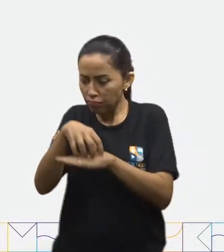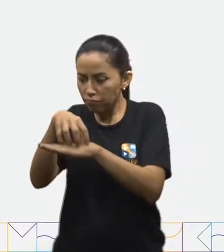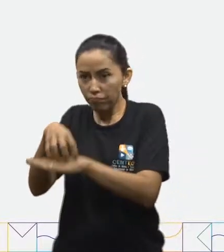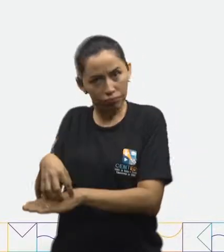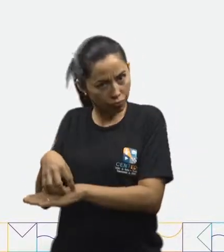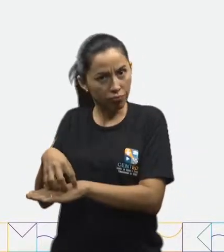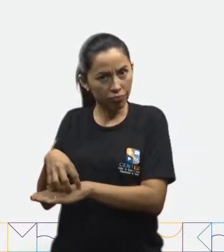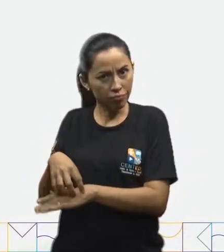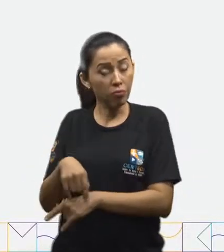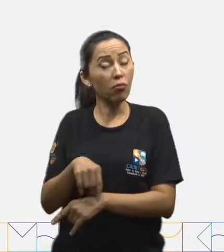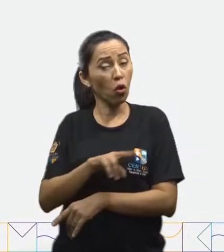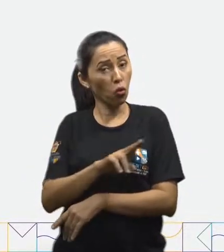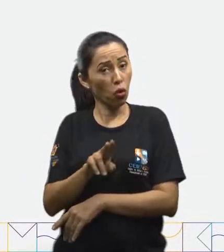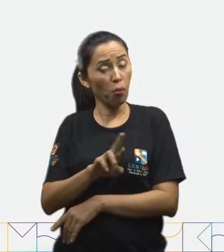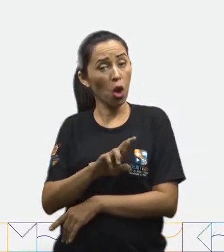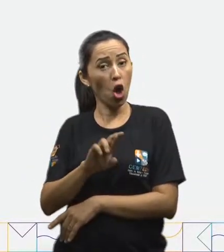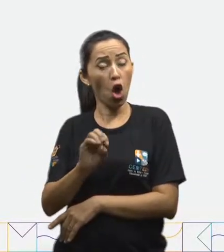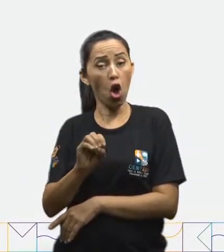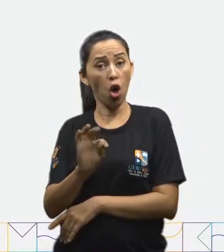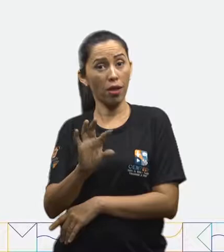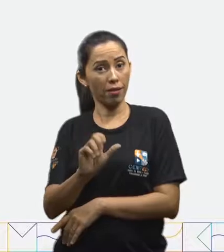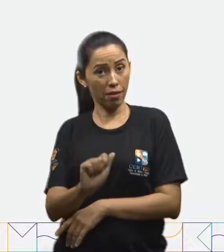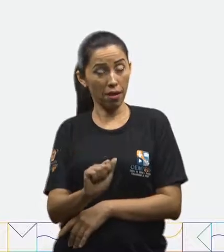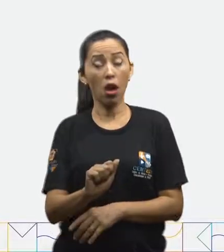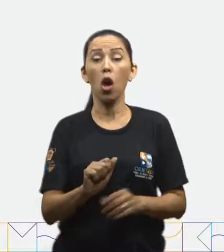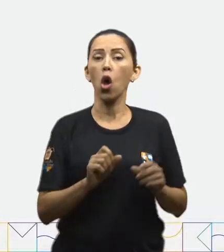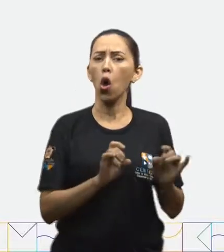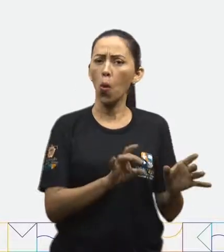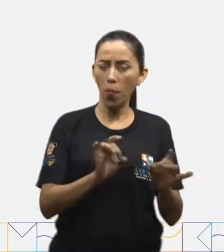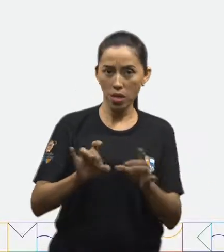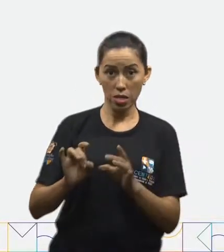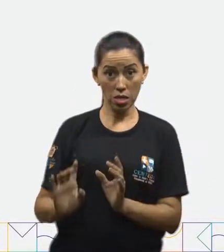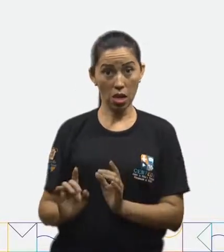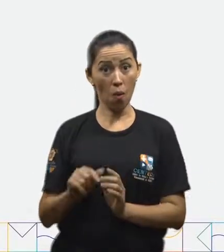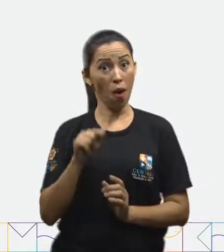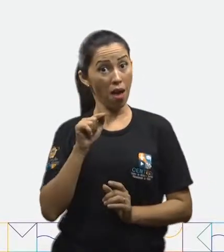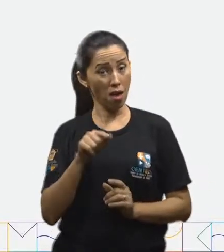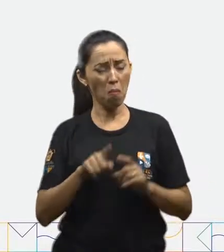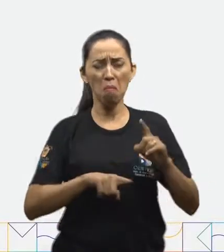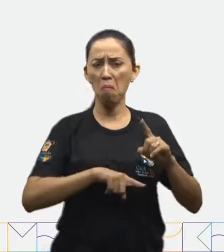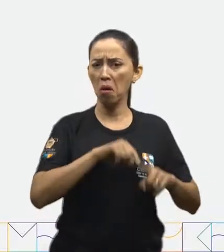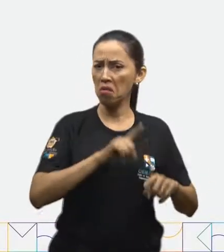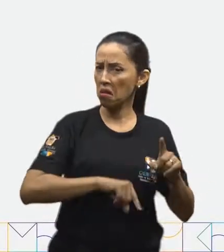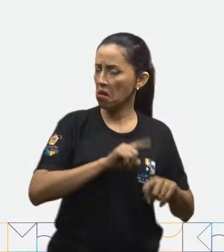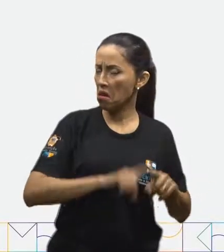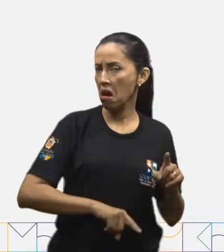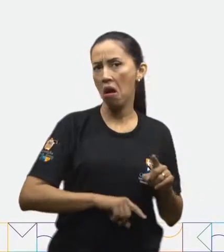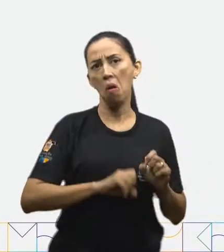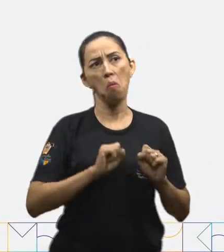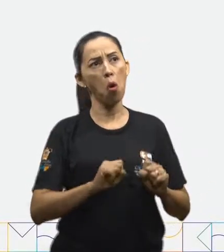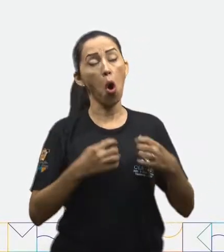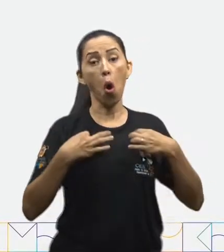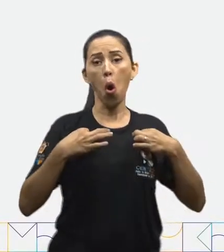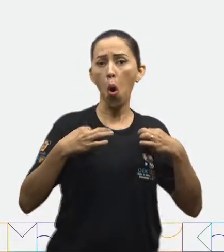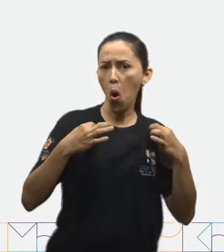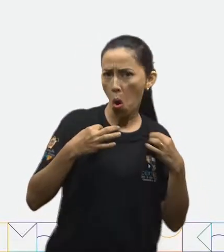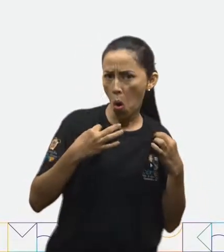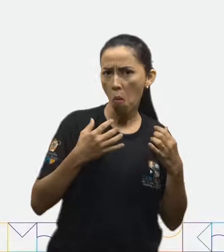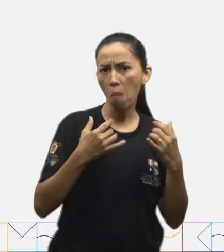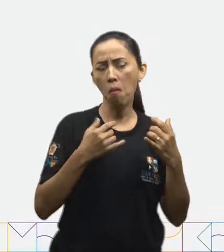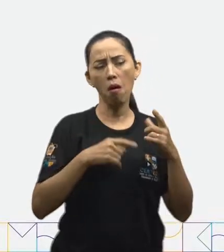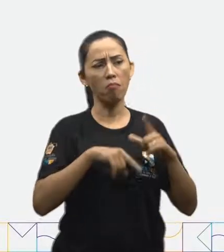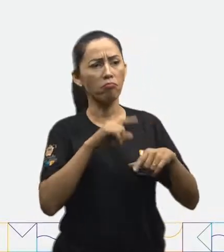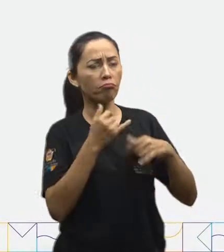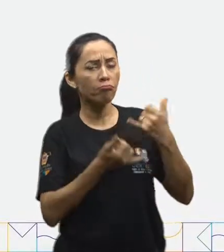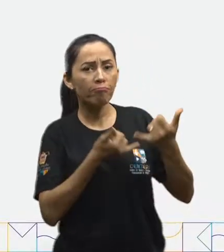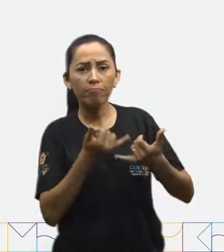cargas chama-se rota comercial. É o caminho por onde um produto, pode ser uma roupa, ou um